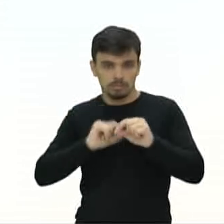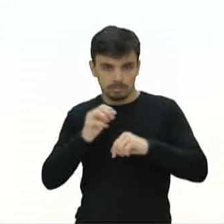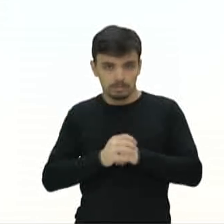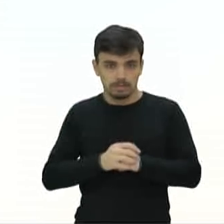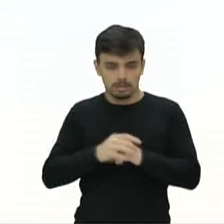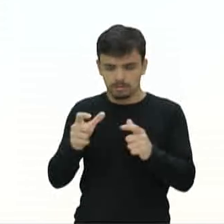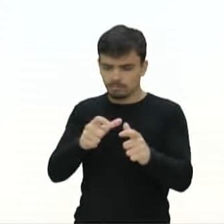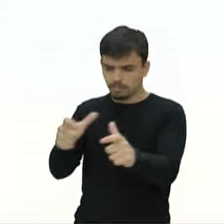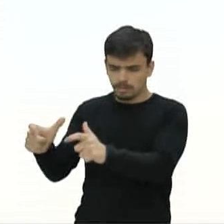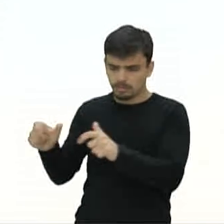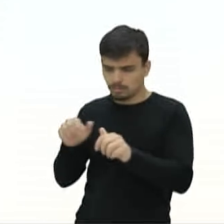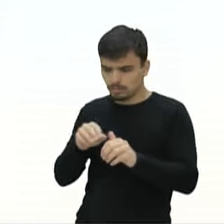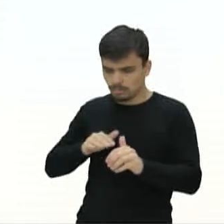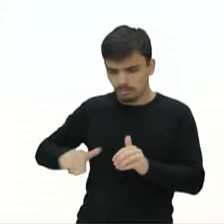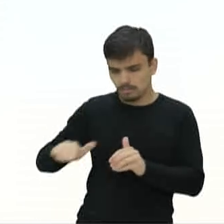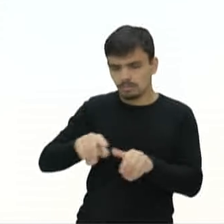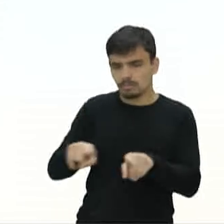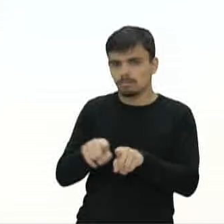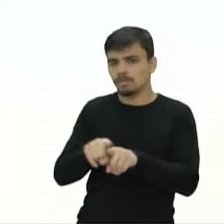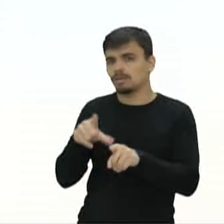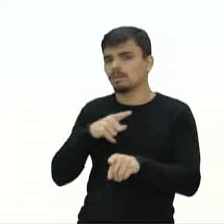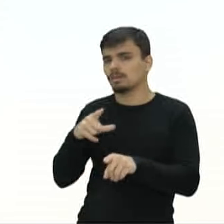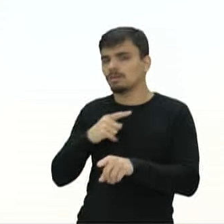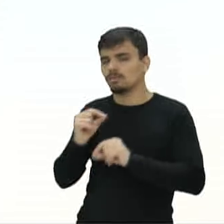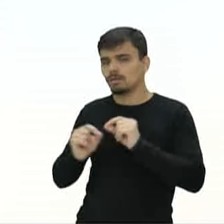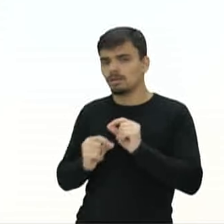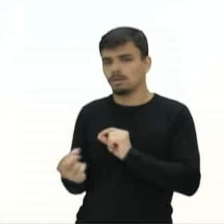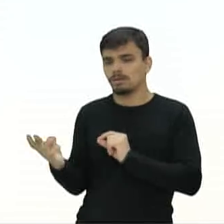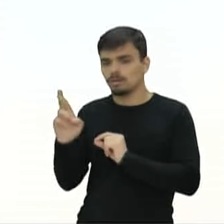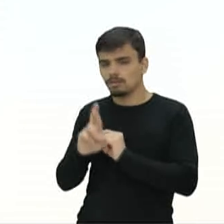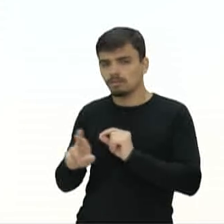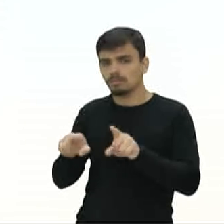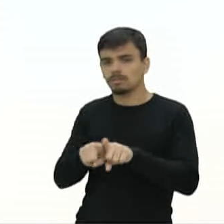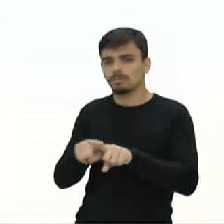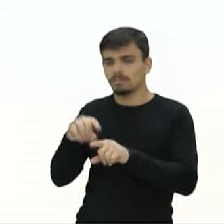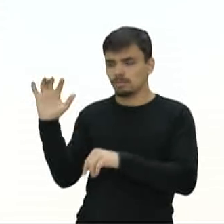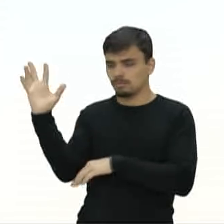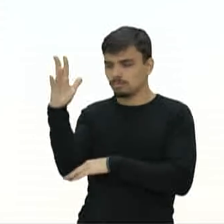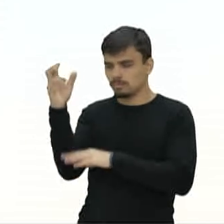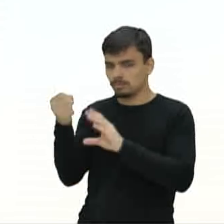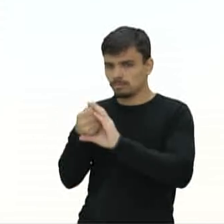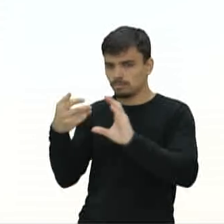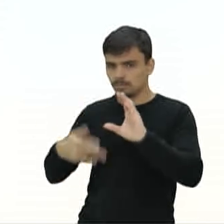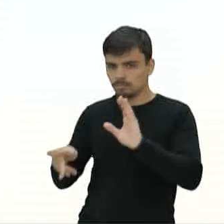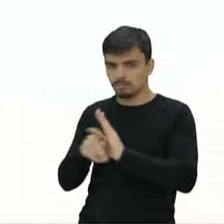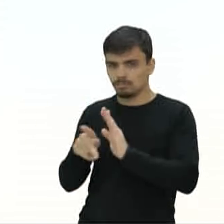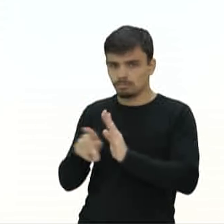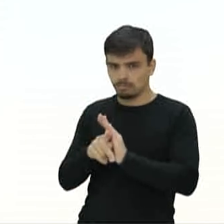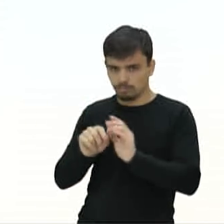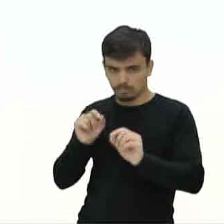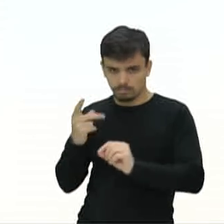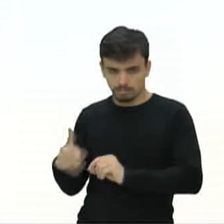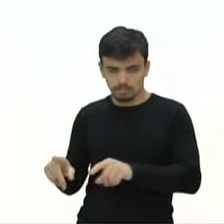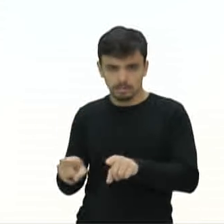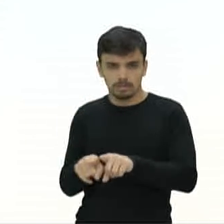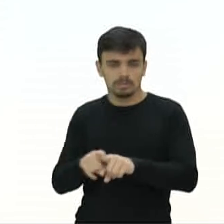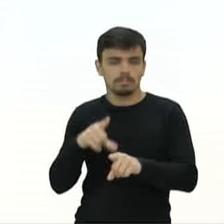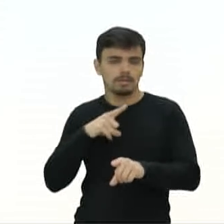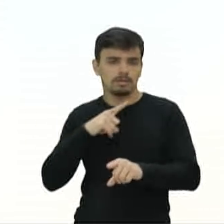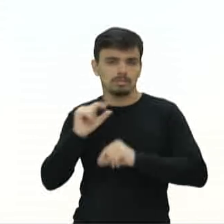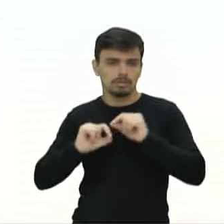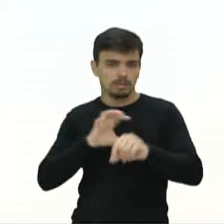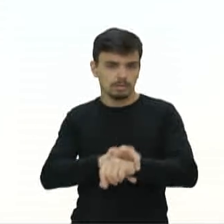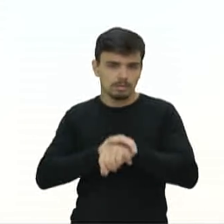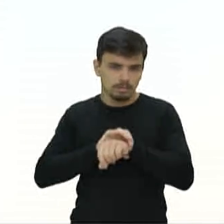territoriais, incluindo seus recursos ambientais com características naturais relevantes, que têm a função de assegurar